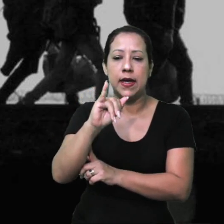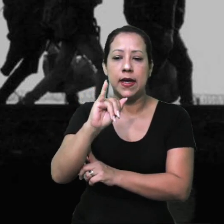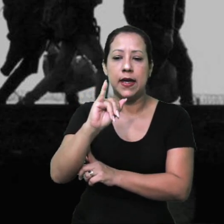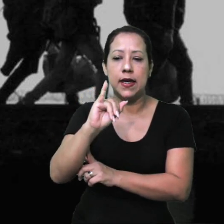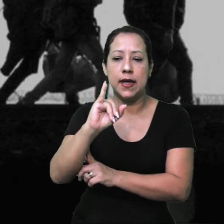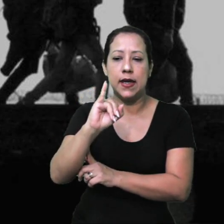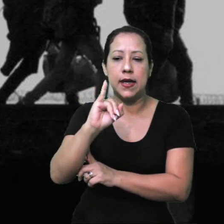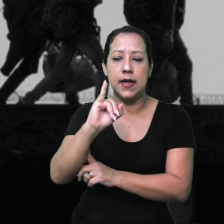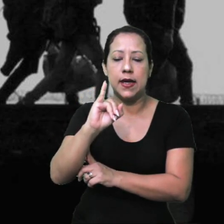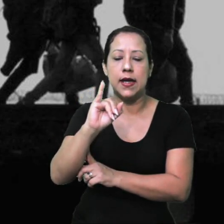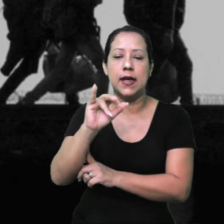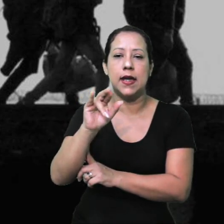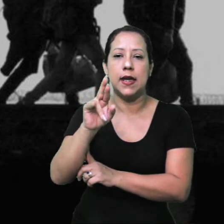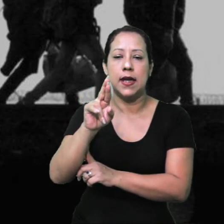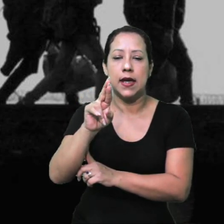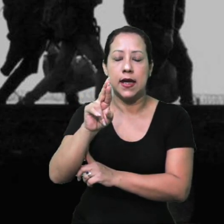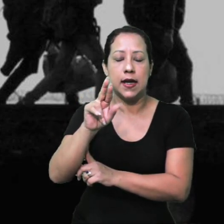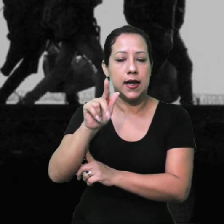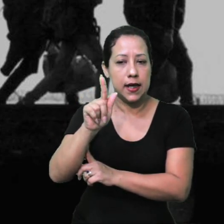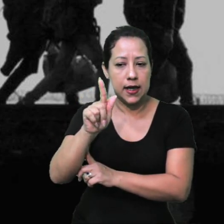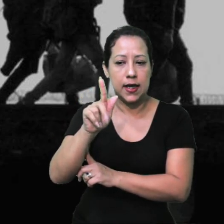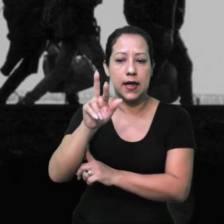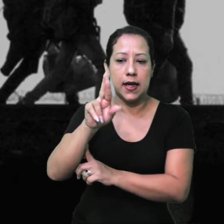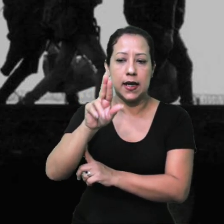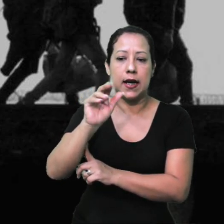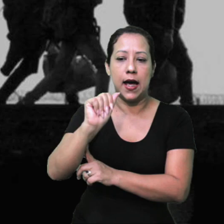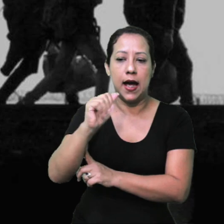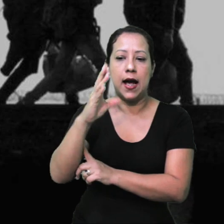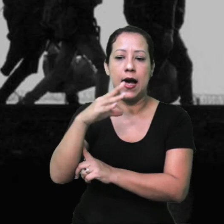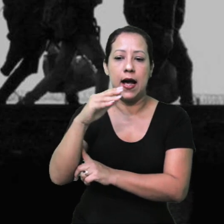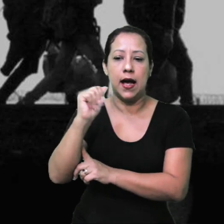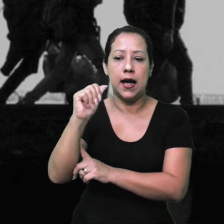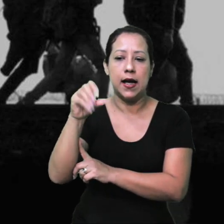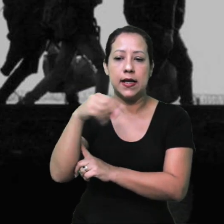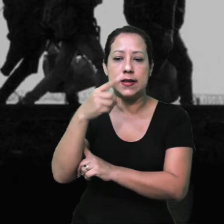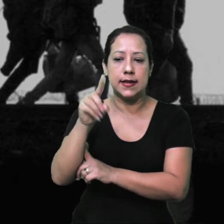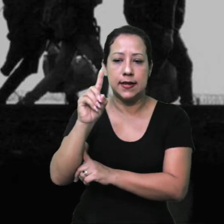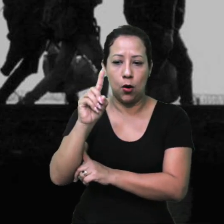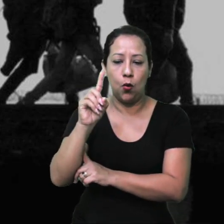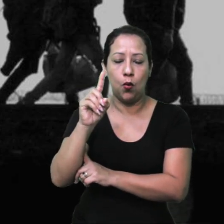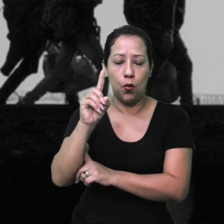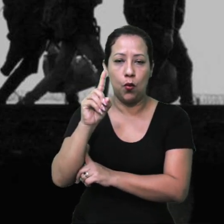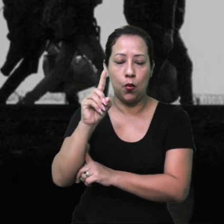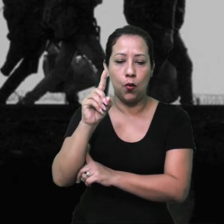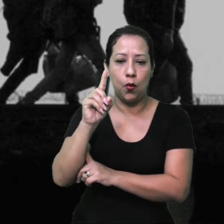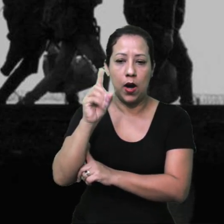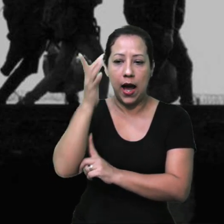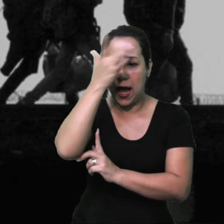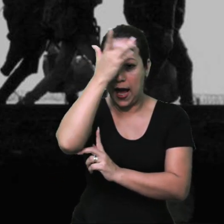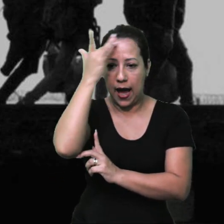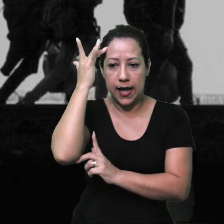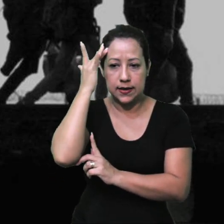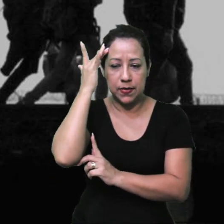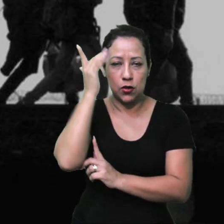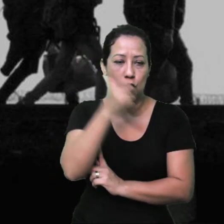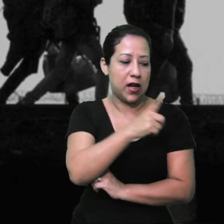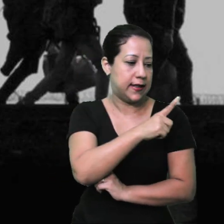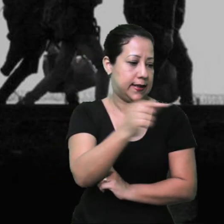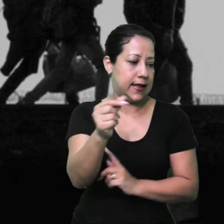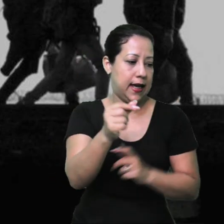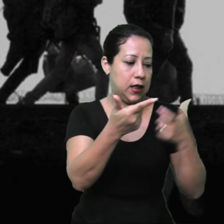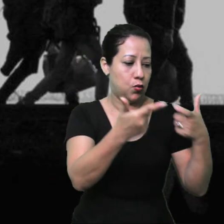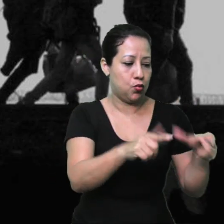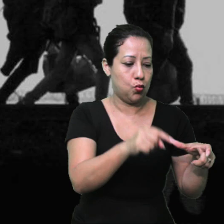telinha, tá? Você está vendo que as pessoas estão indo. Elas estão saindo de algum lugar. Esse local que ela saiu